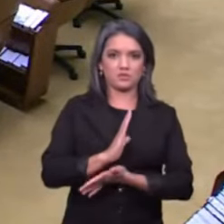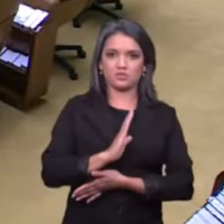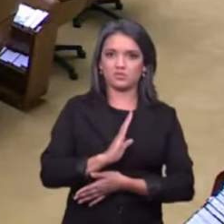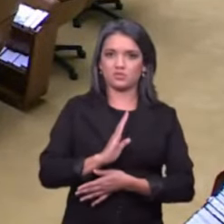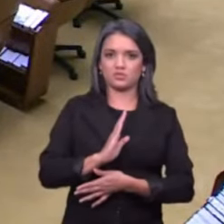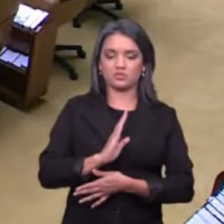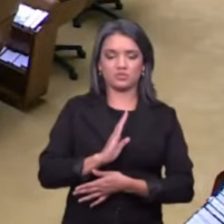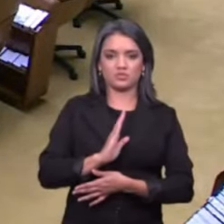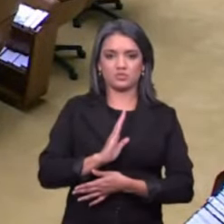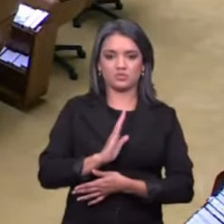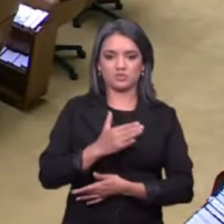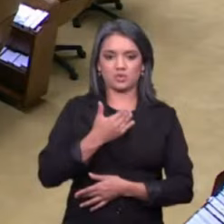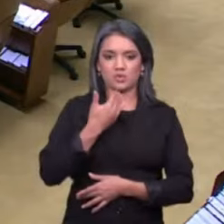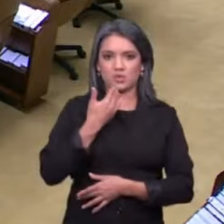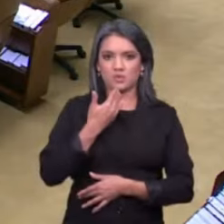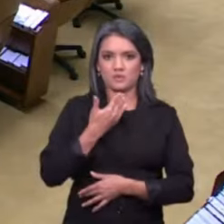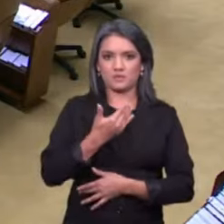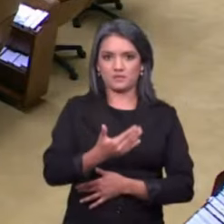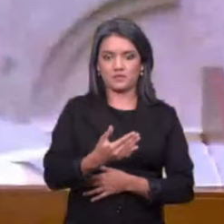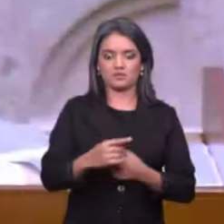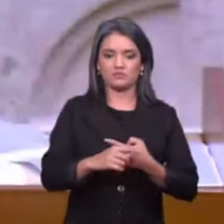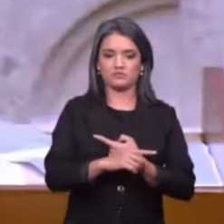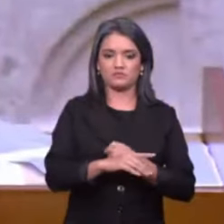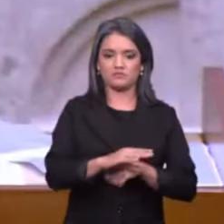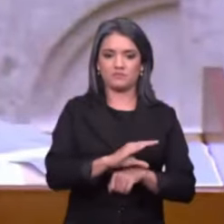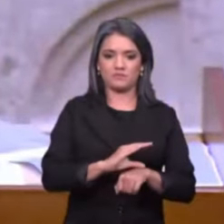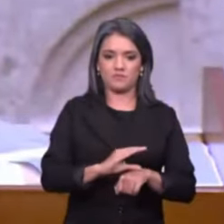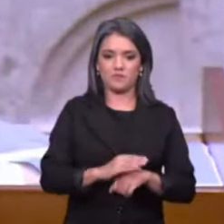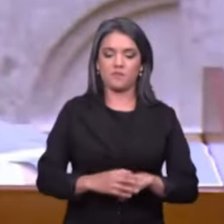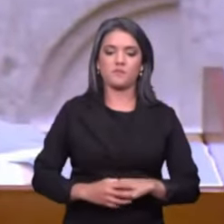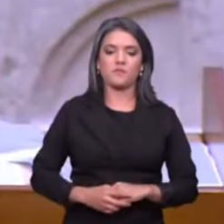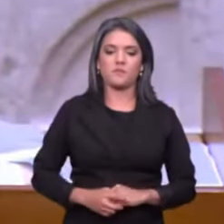o pedido de inconstitucionalidade,